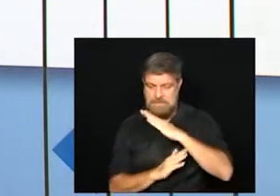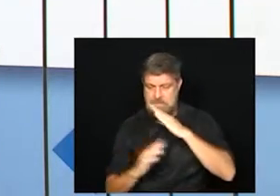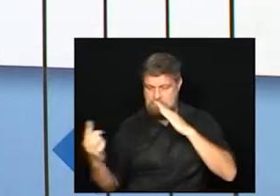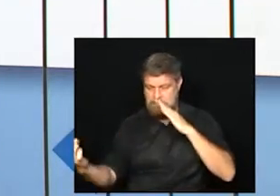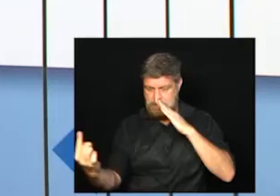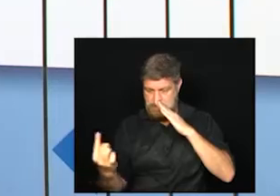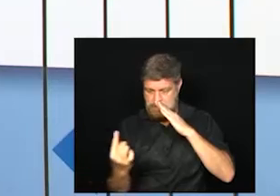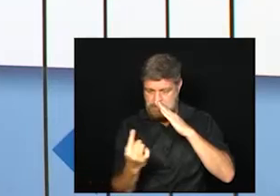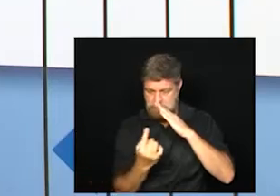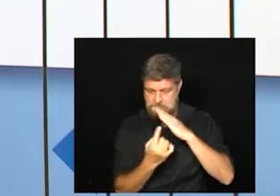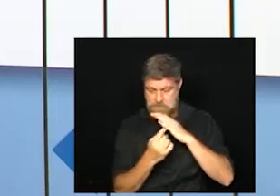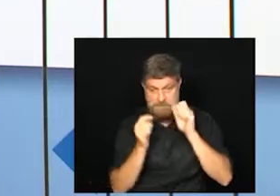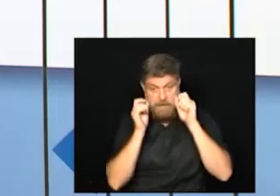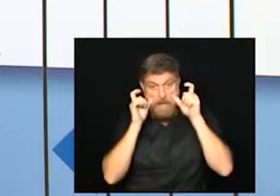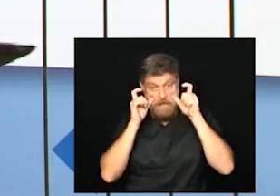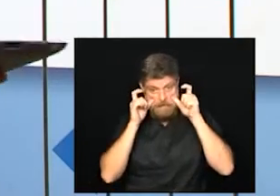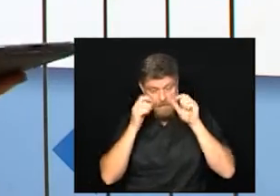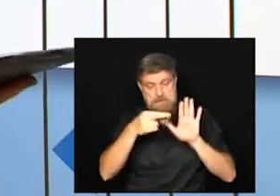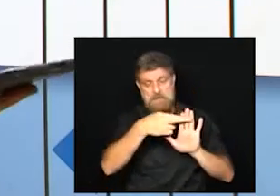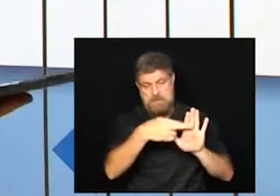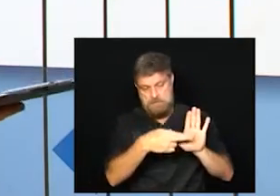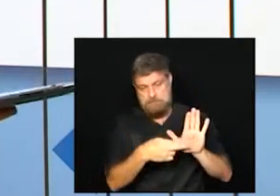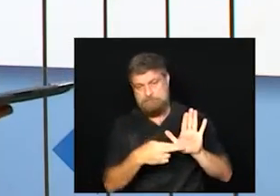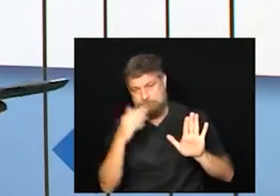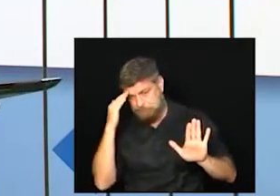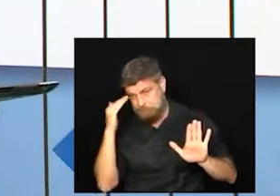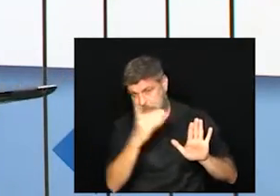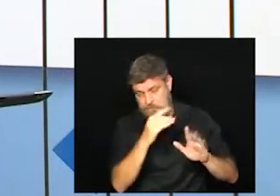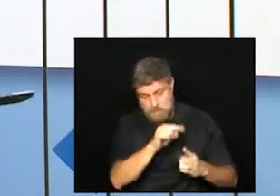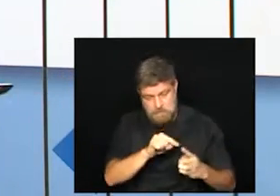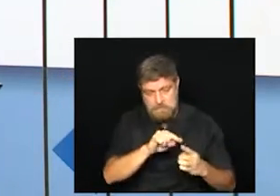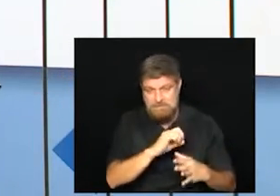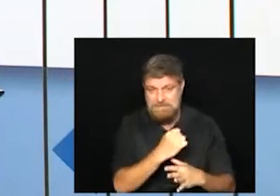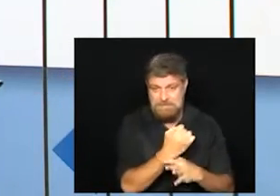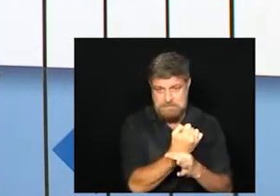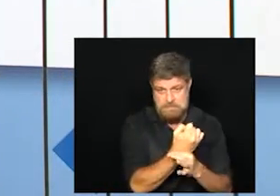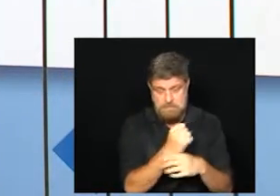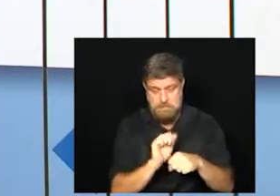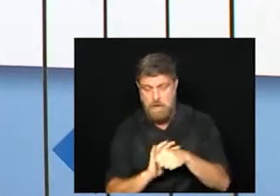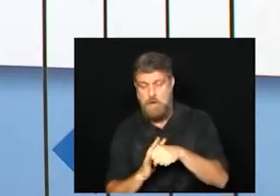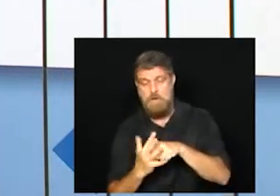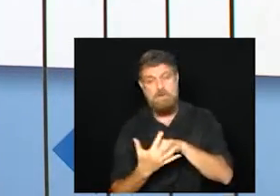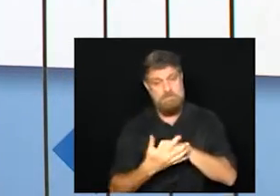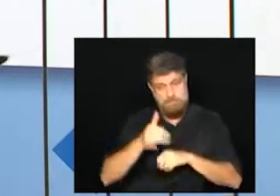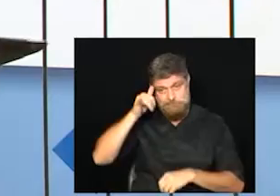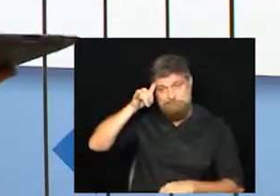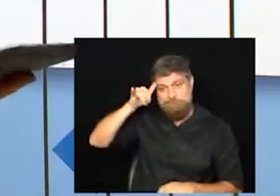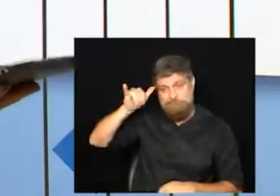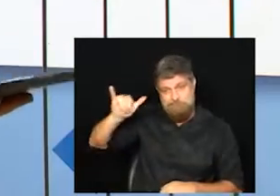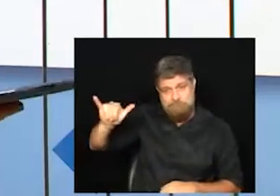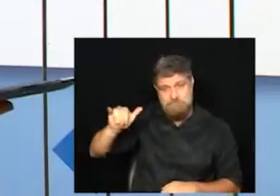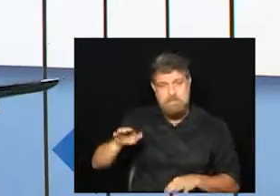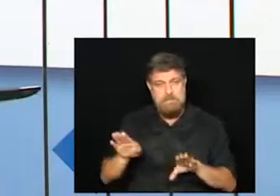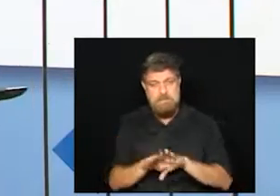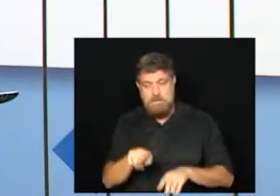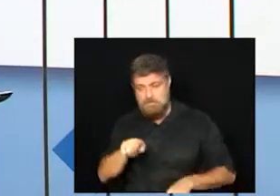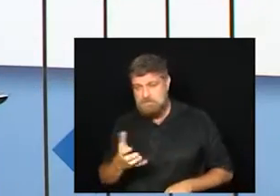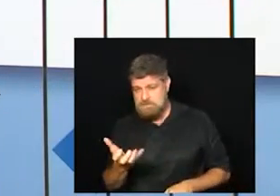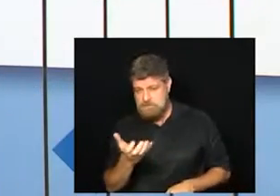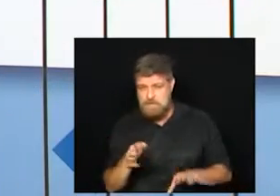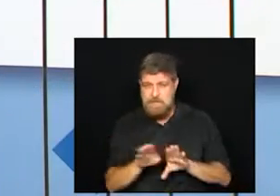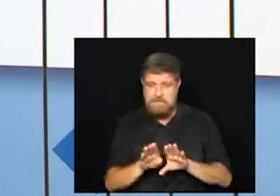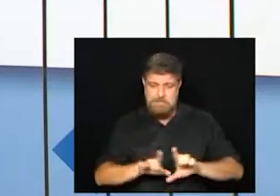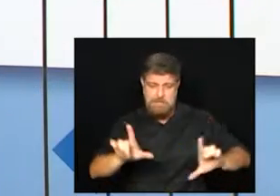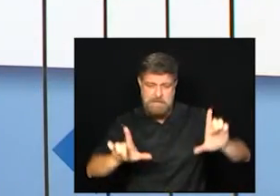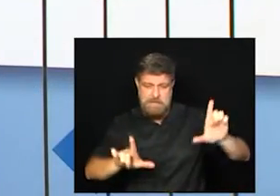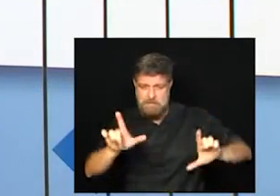ordinária, se atentem a essas novas normas de segurança em relação à transmissão da Covid-19. E se você quiser, também